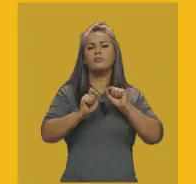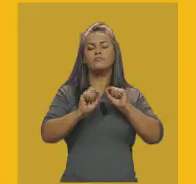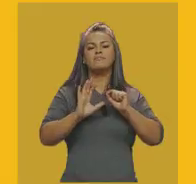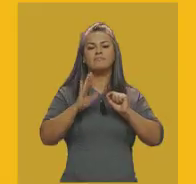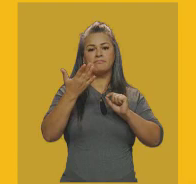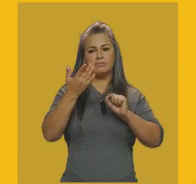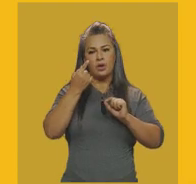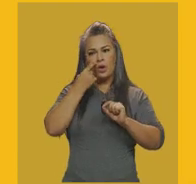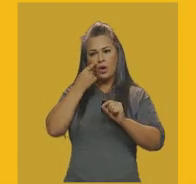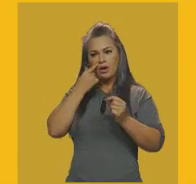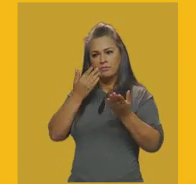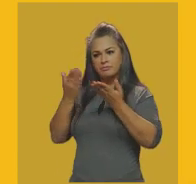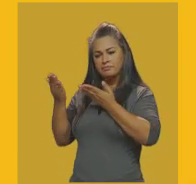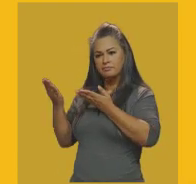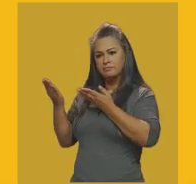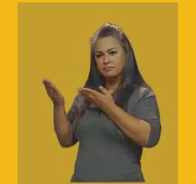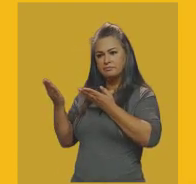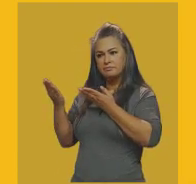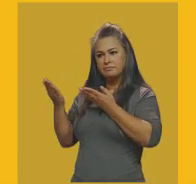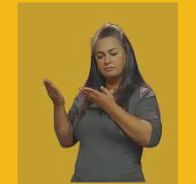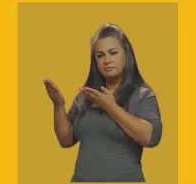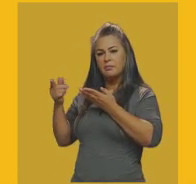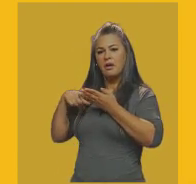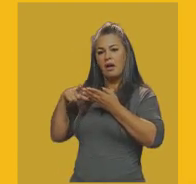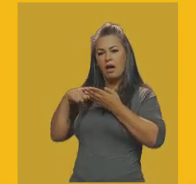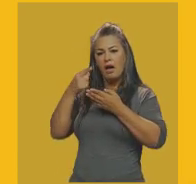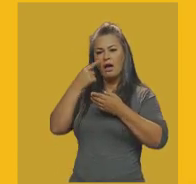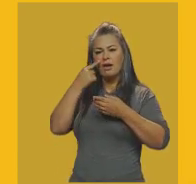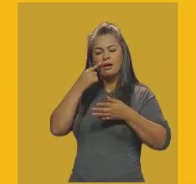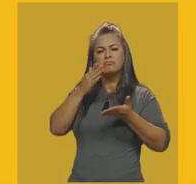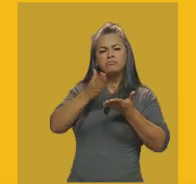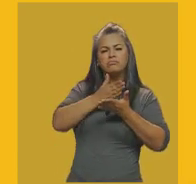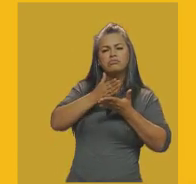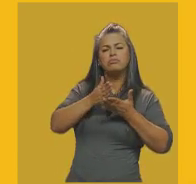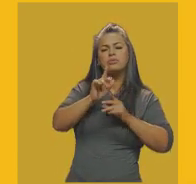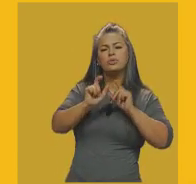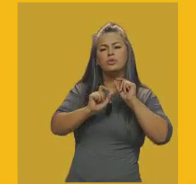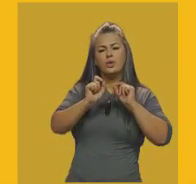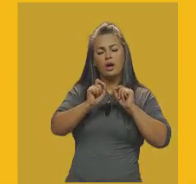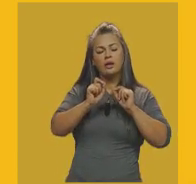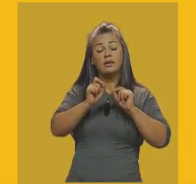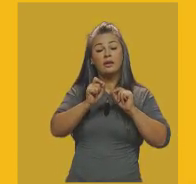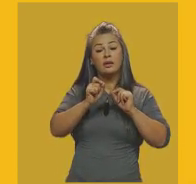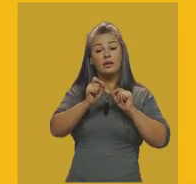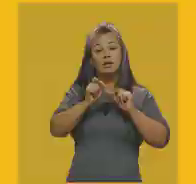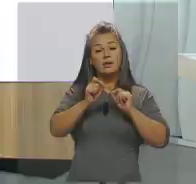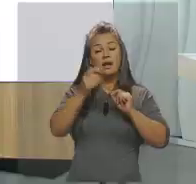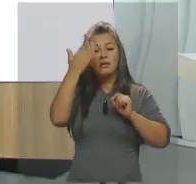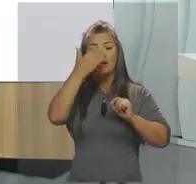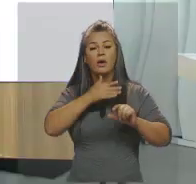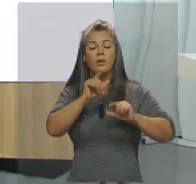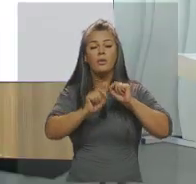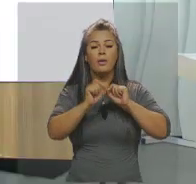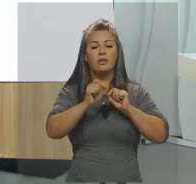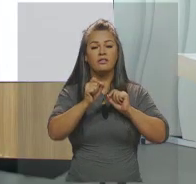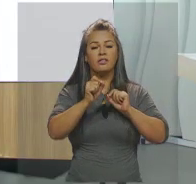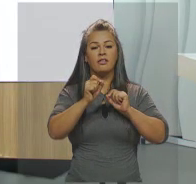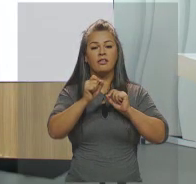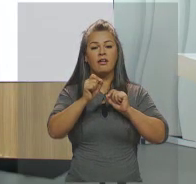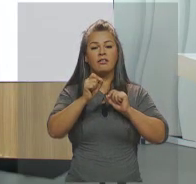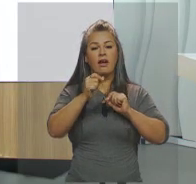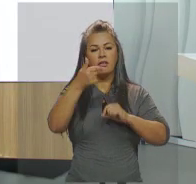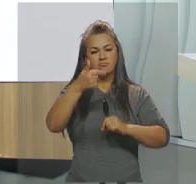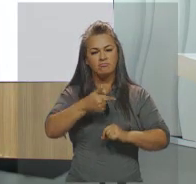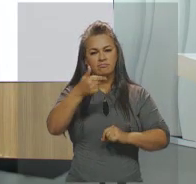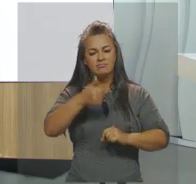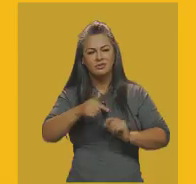proporção genotípica e fenotípica na segunda lei de Mendel vai ser uma proporção de 9